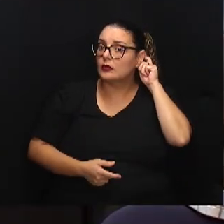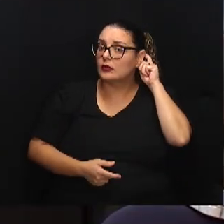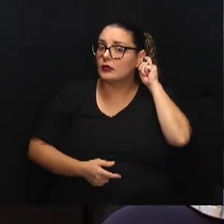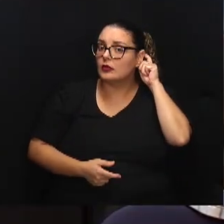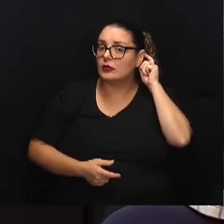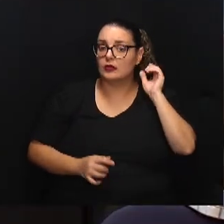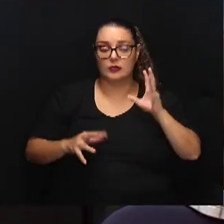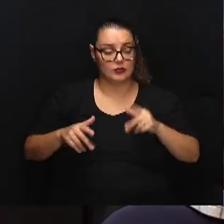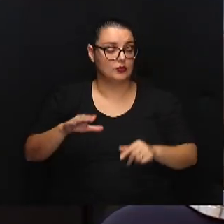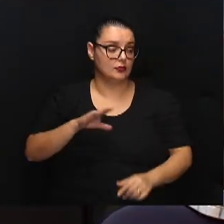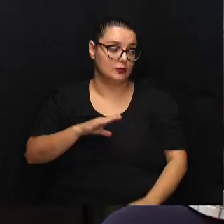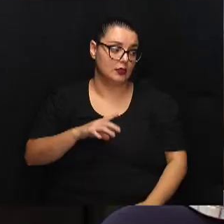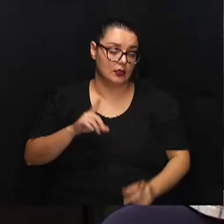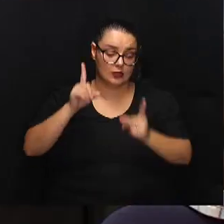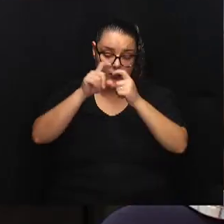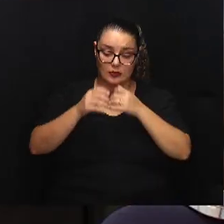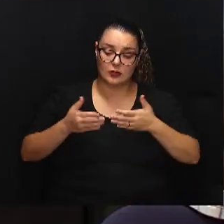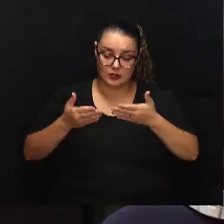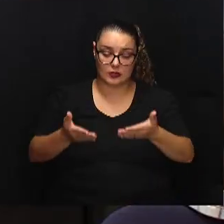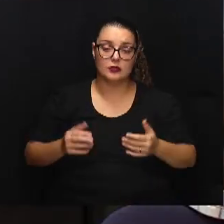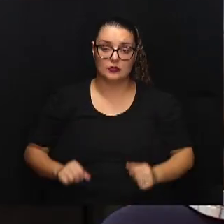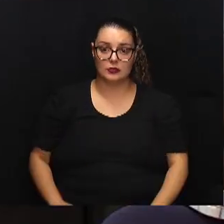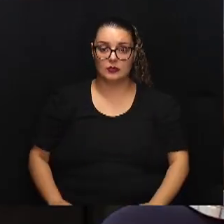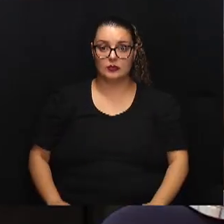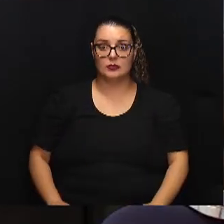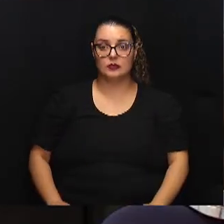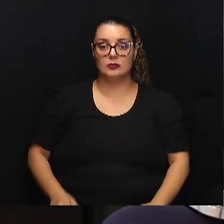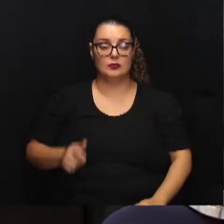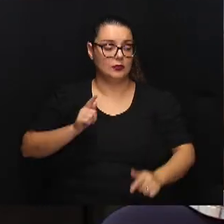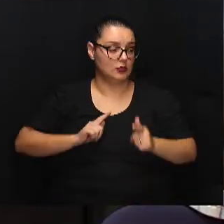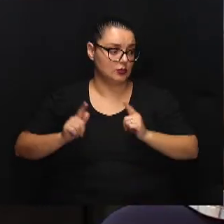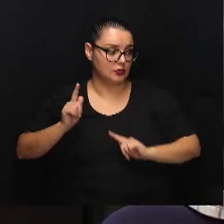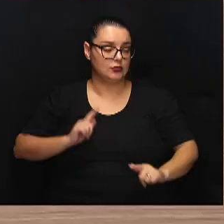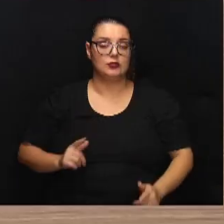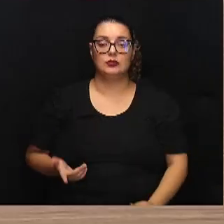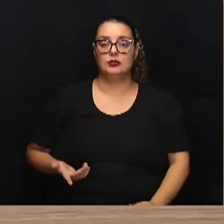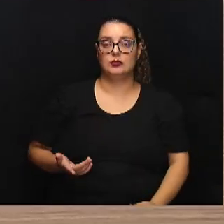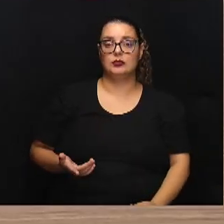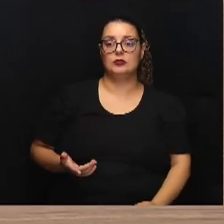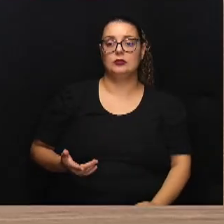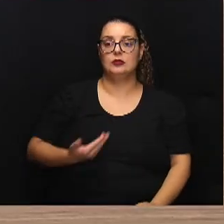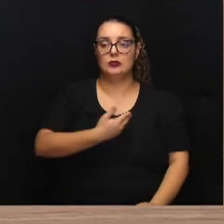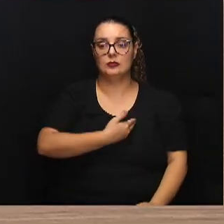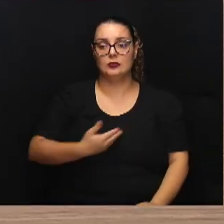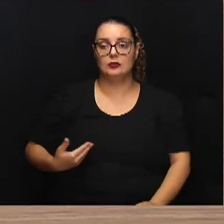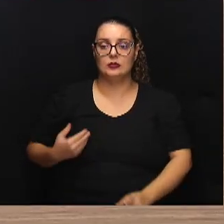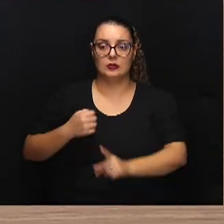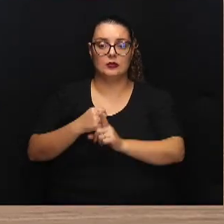é um desafio que está colocado para os gestores públicos e para a sociedade,